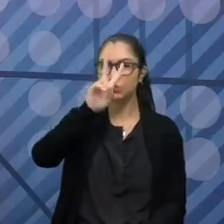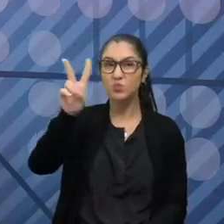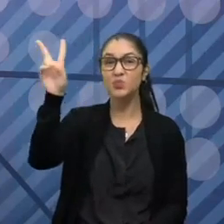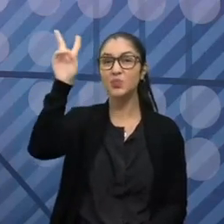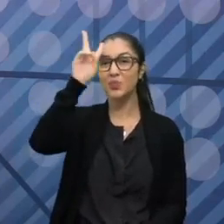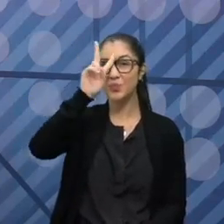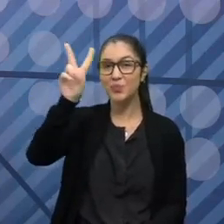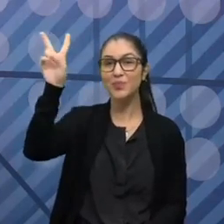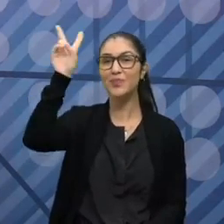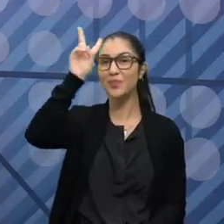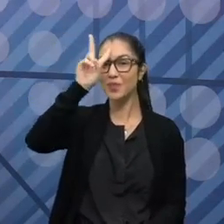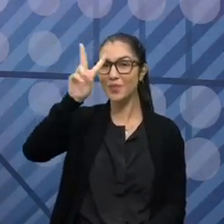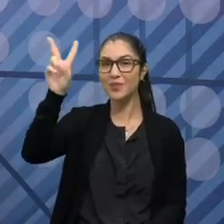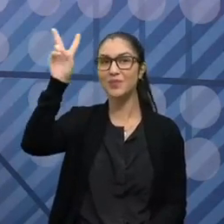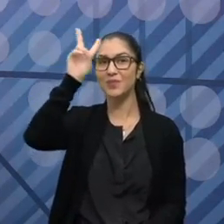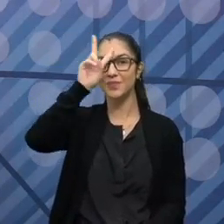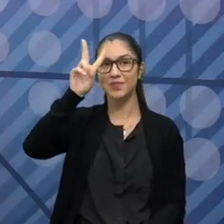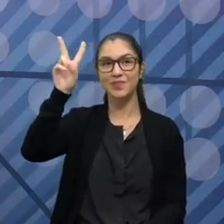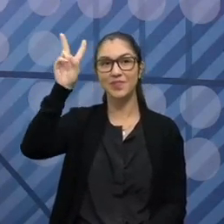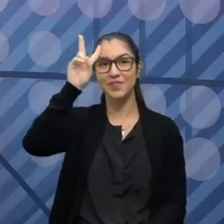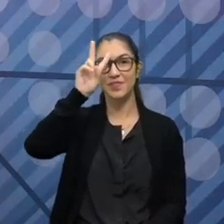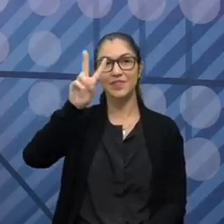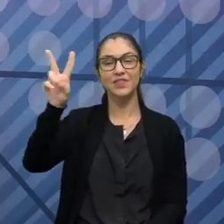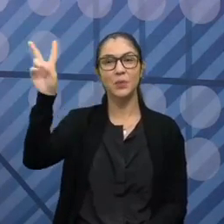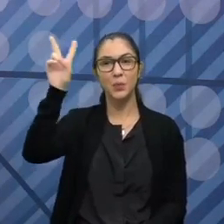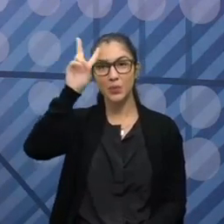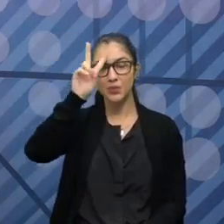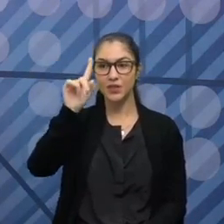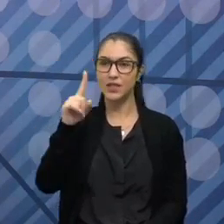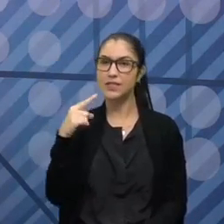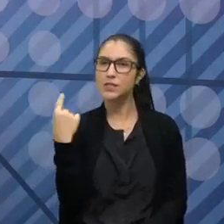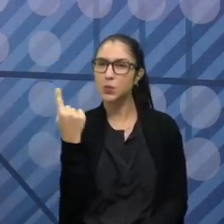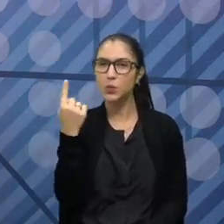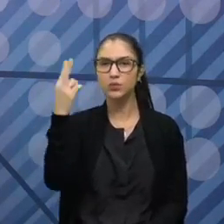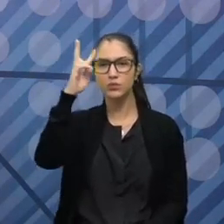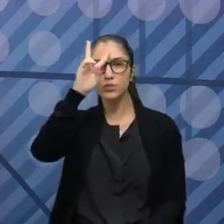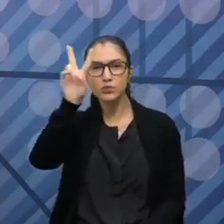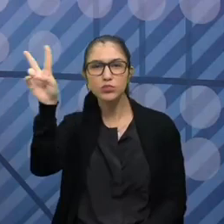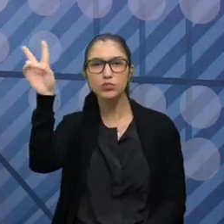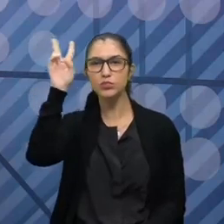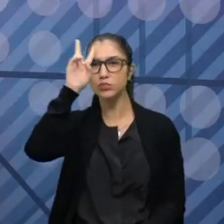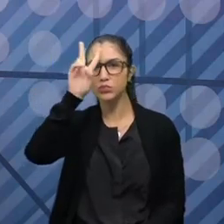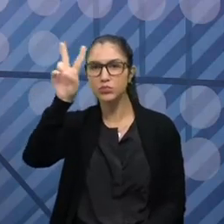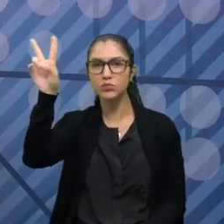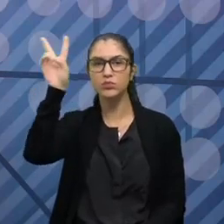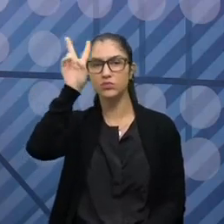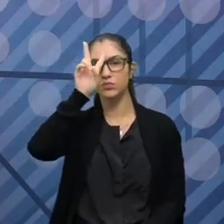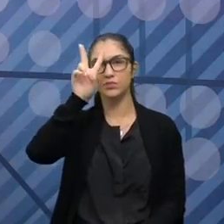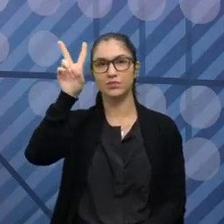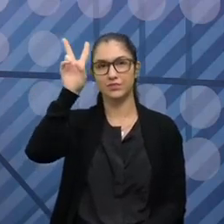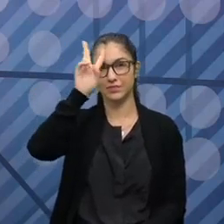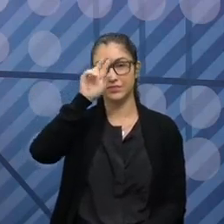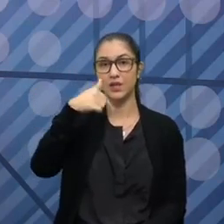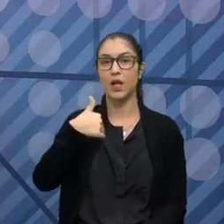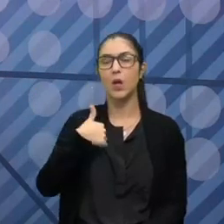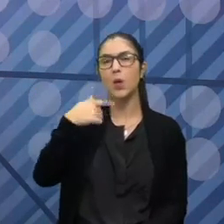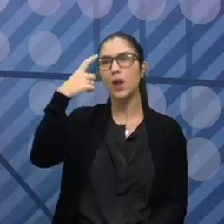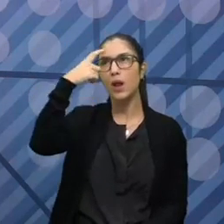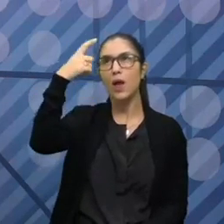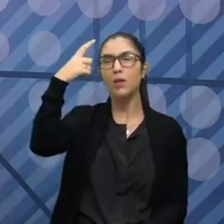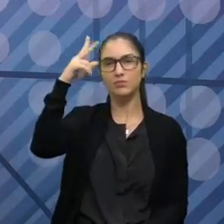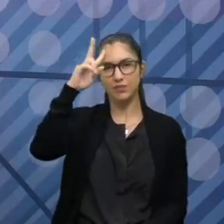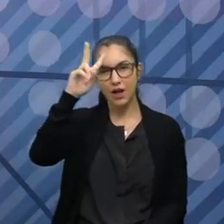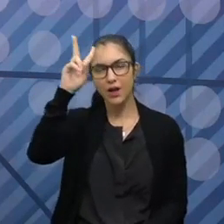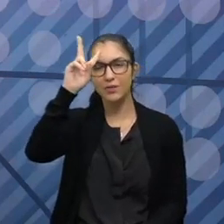A história, ó. E aí tem esse movimento um pouquinho circular. Então, ó, história. Esse é o sinal de lembrar, tá? O verbo